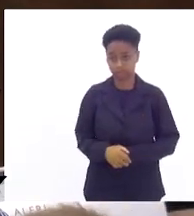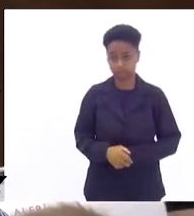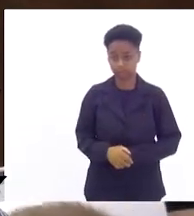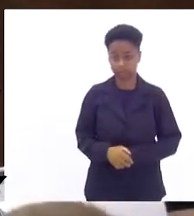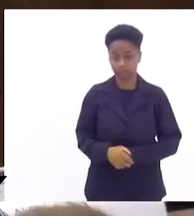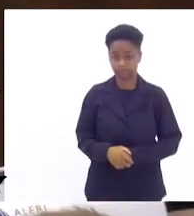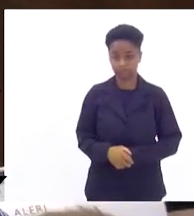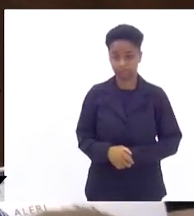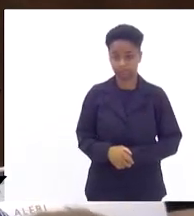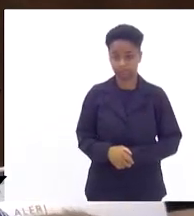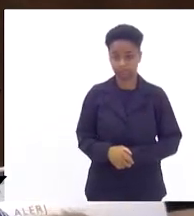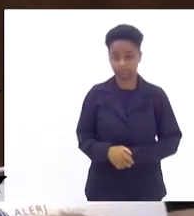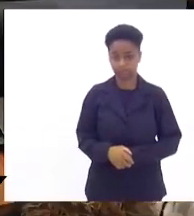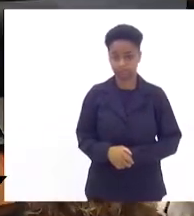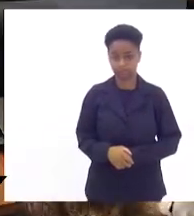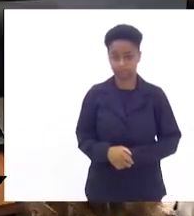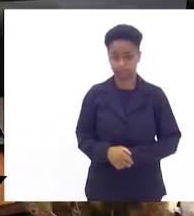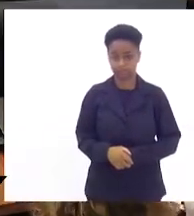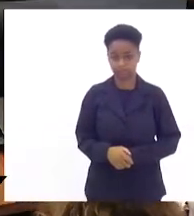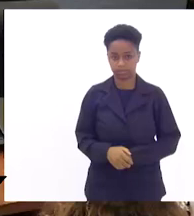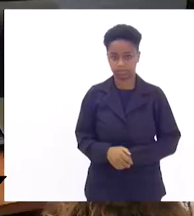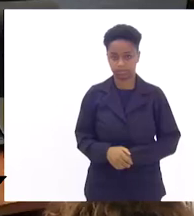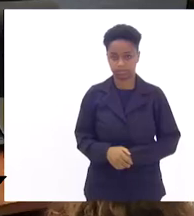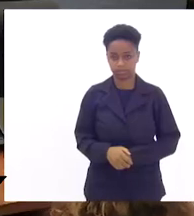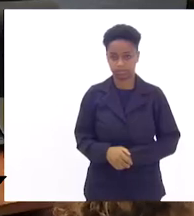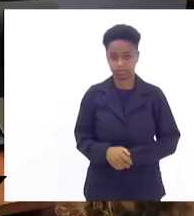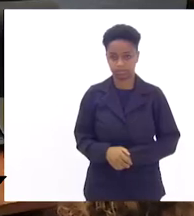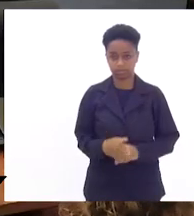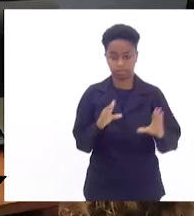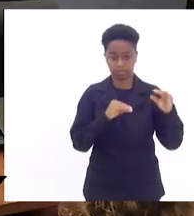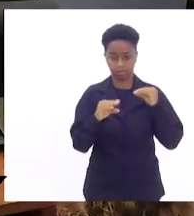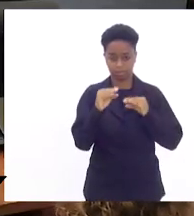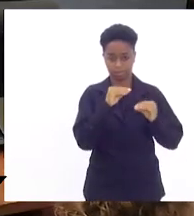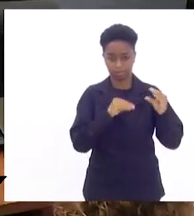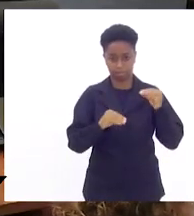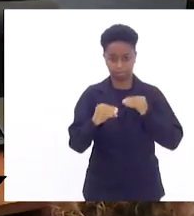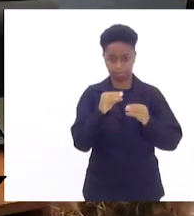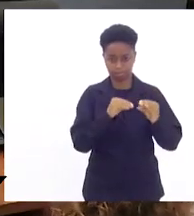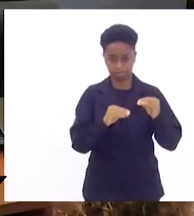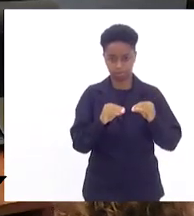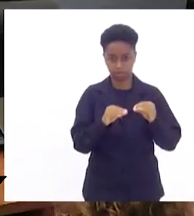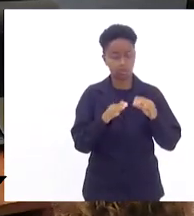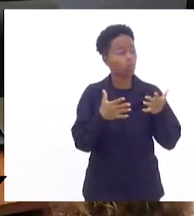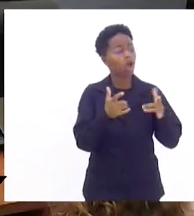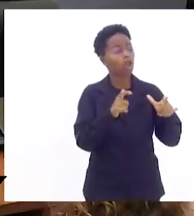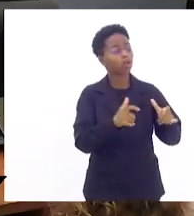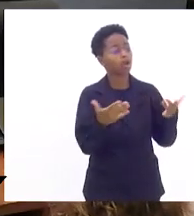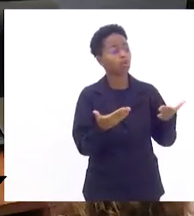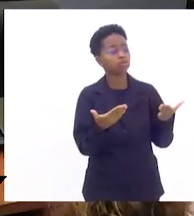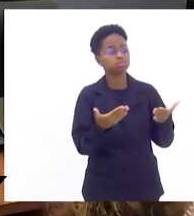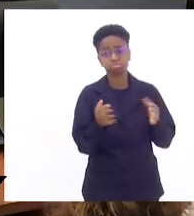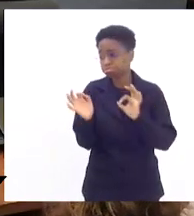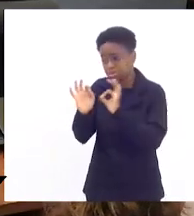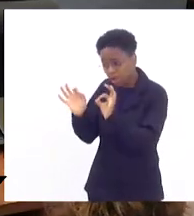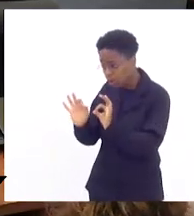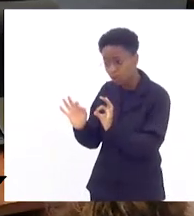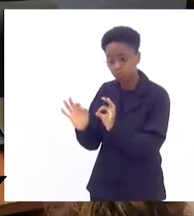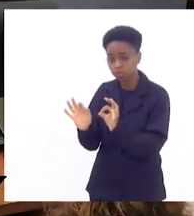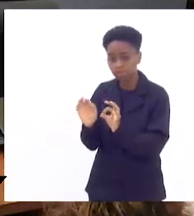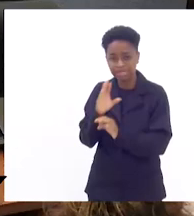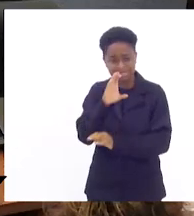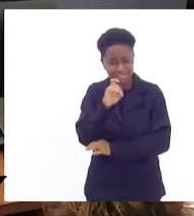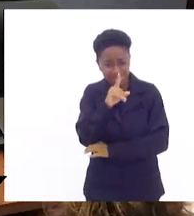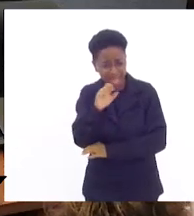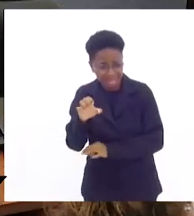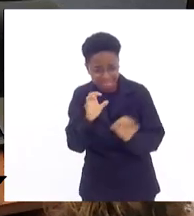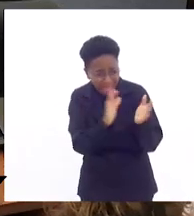Então, o... Hoje. Em qual lugar está hoje? Não está em lugar nenhum. Nem na SEDAI, nem